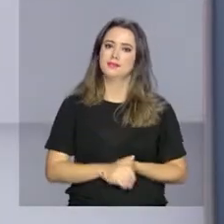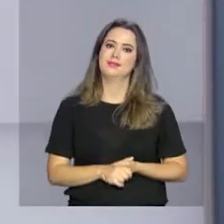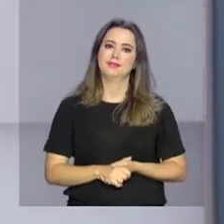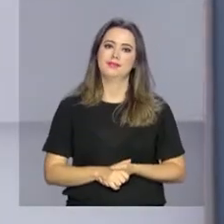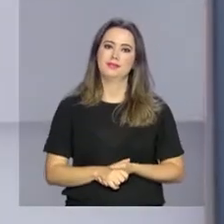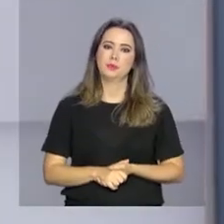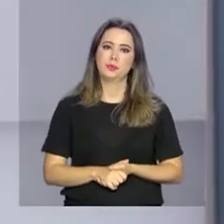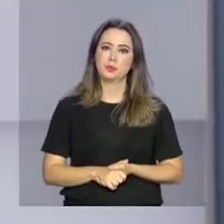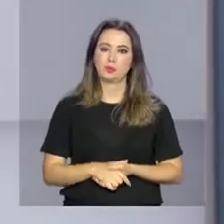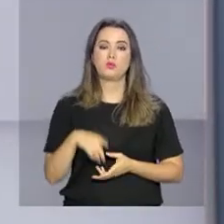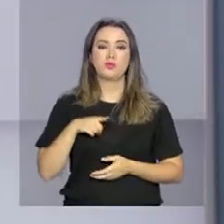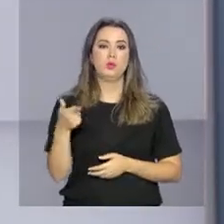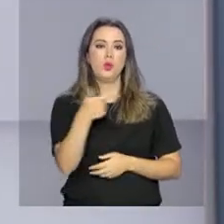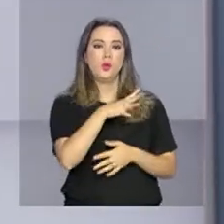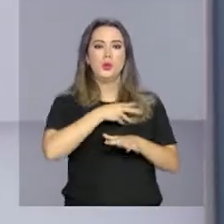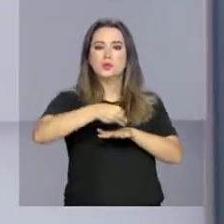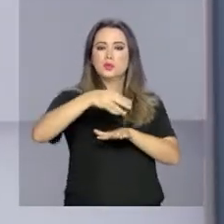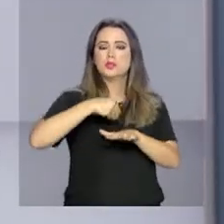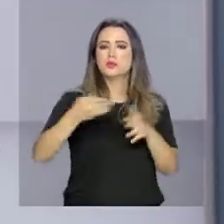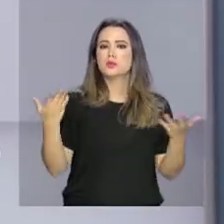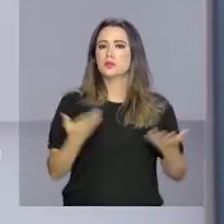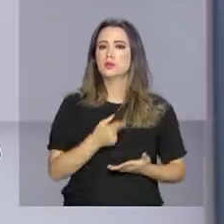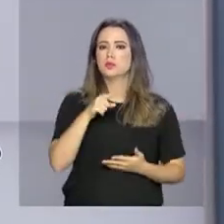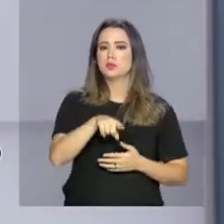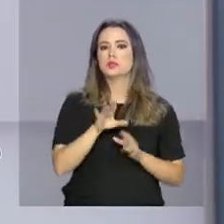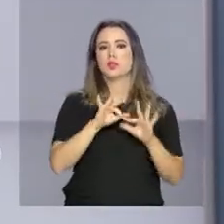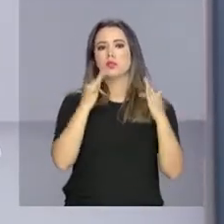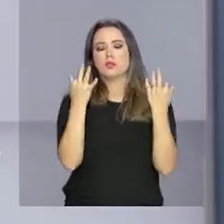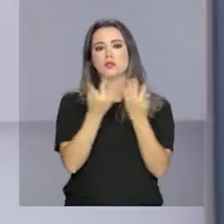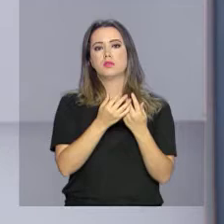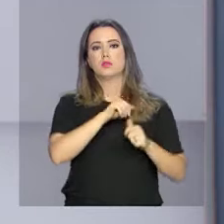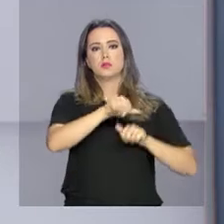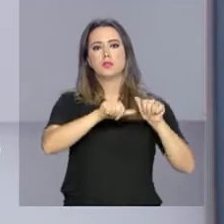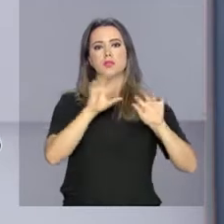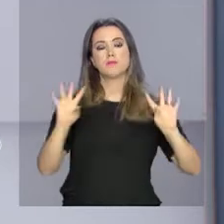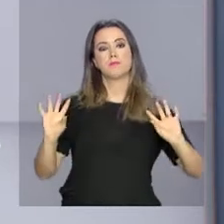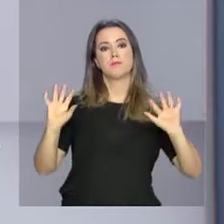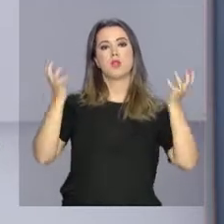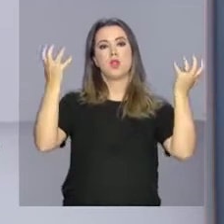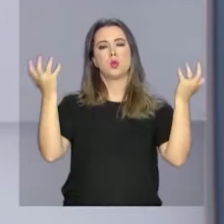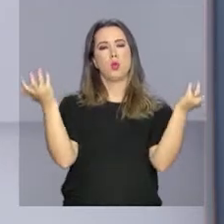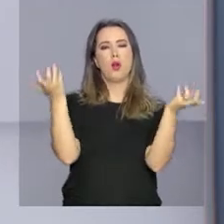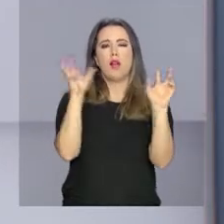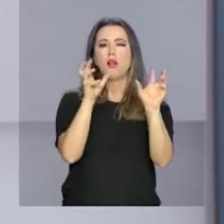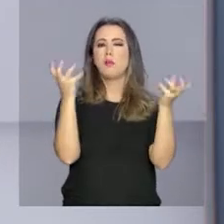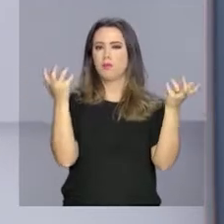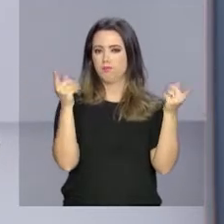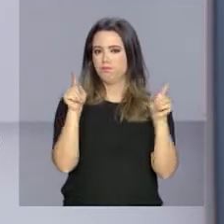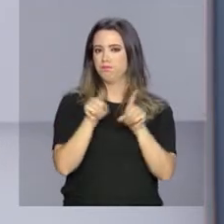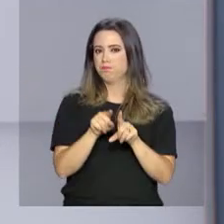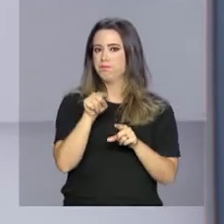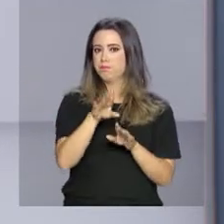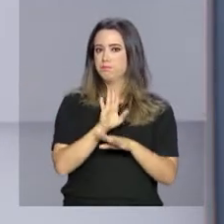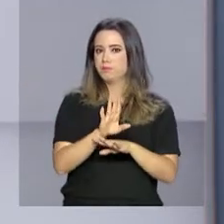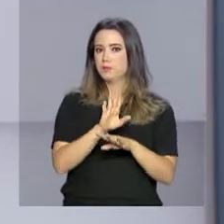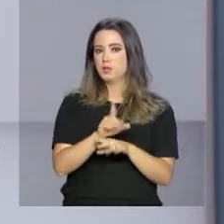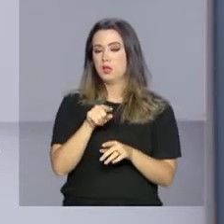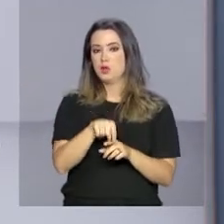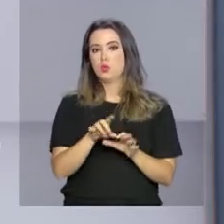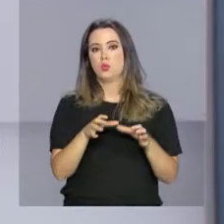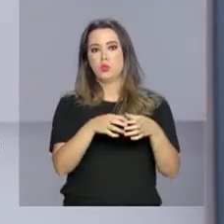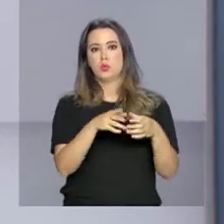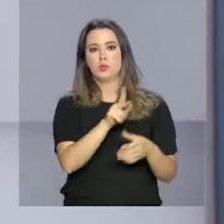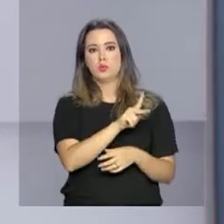gente segue com outras notícias agora sobre o Fórum Brasileiro de Mudança do Clima. O grupo presta uma assessoria para a Presidência da